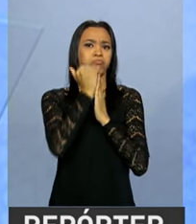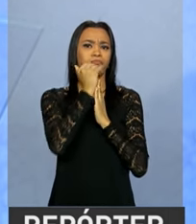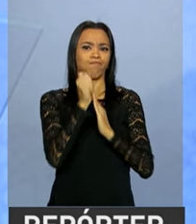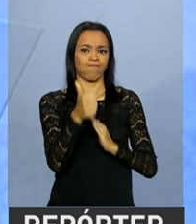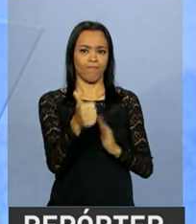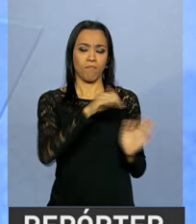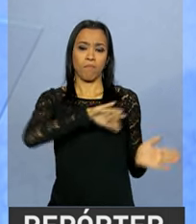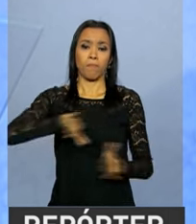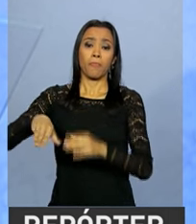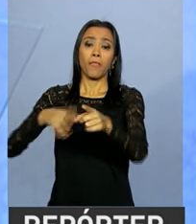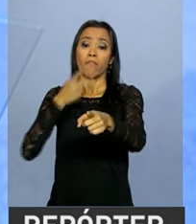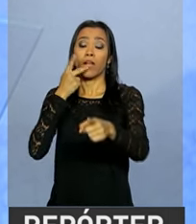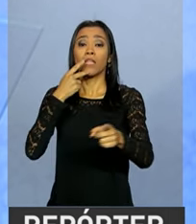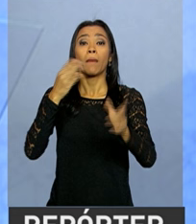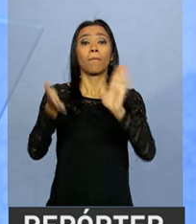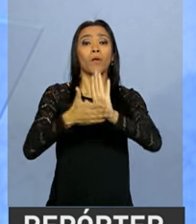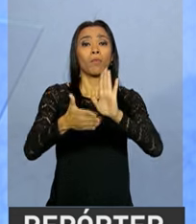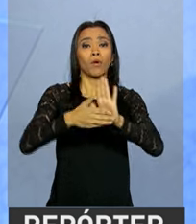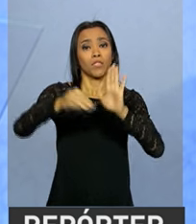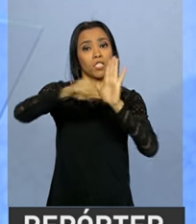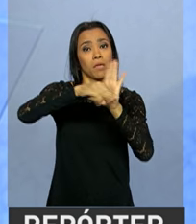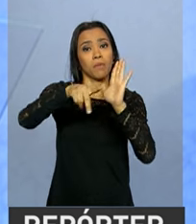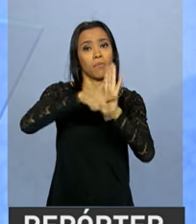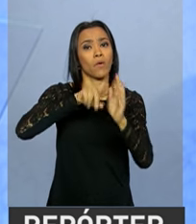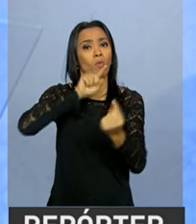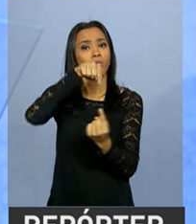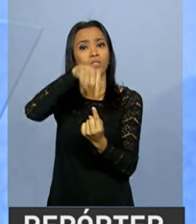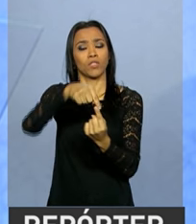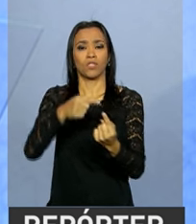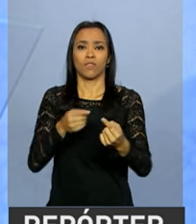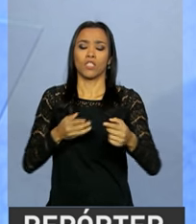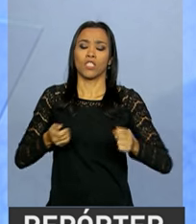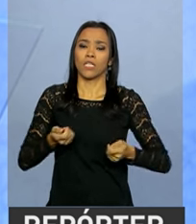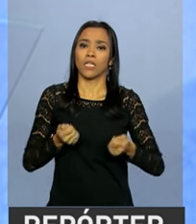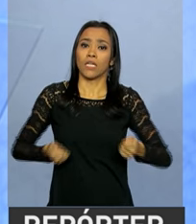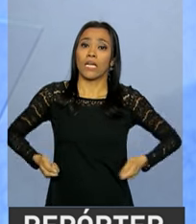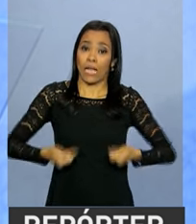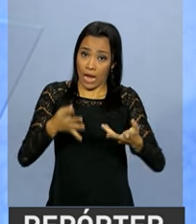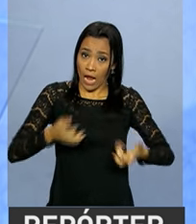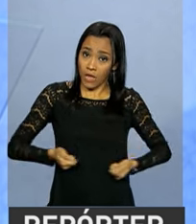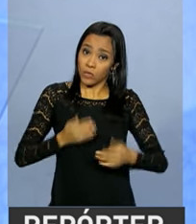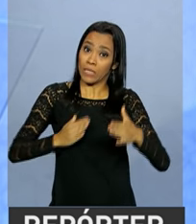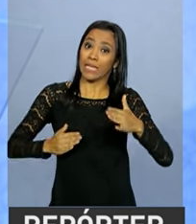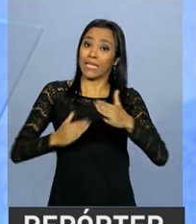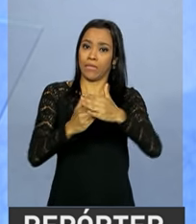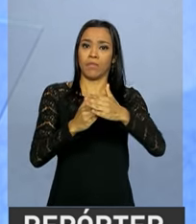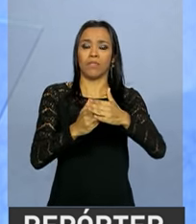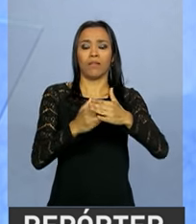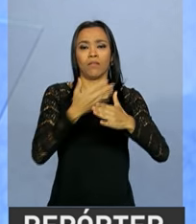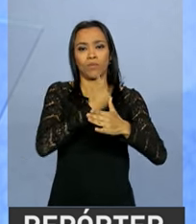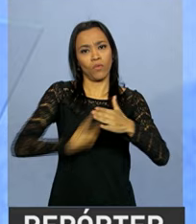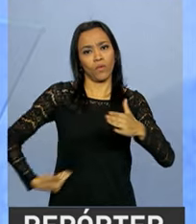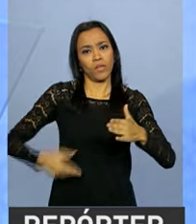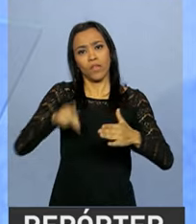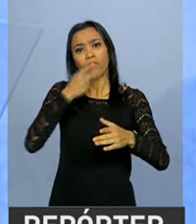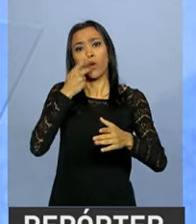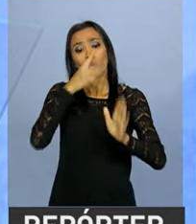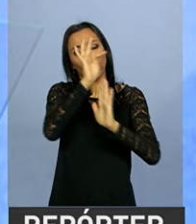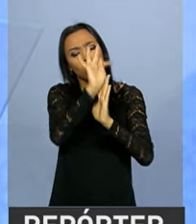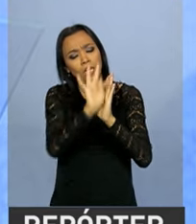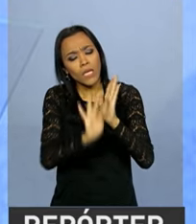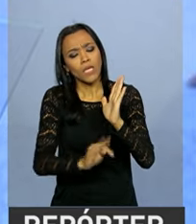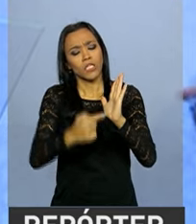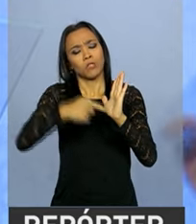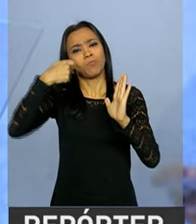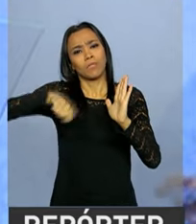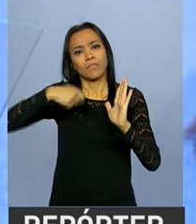emenda à Constituição que limita o crescimento dos gastos públicos à inflação do ano anterior, o ministro disse que o texto deve